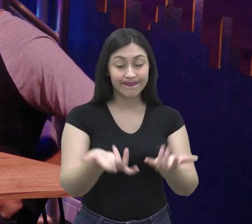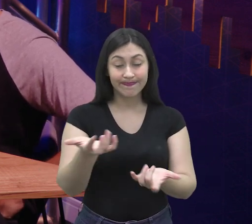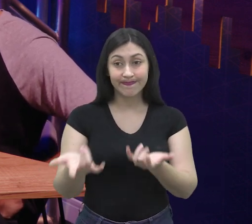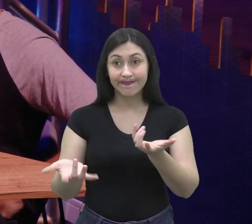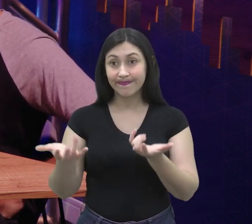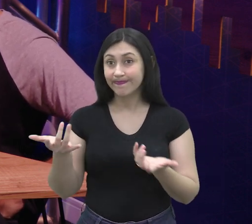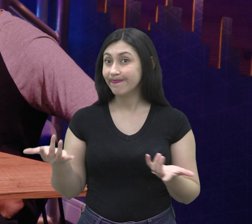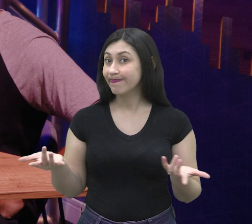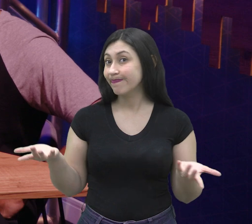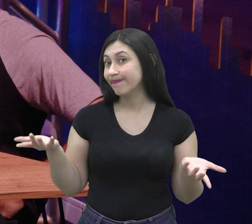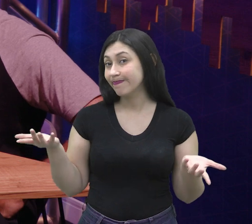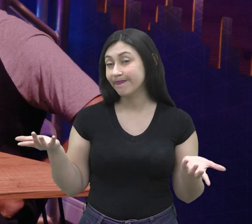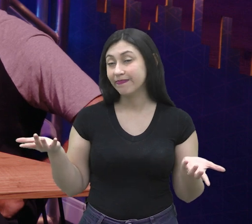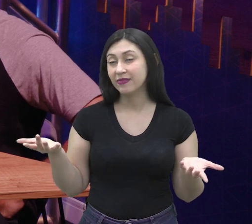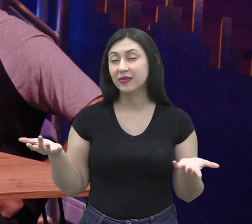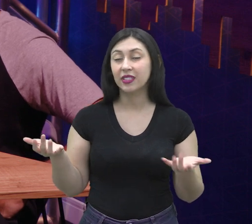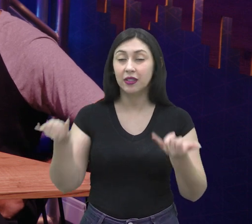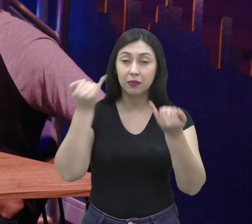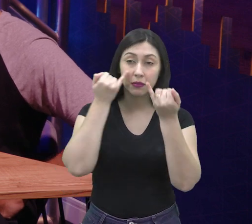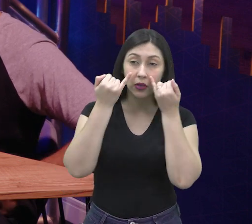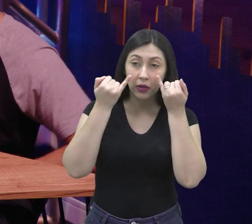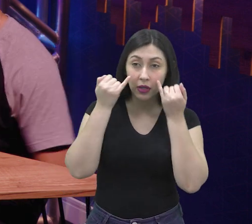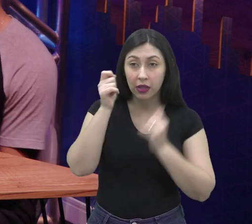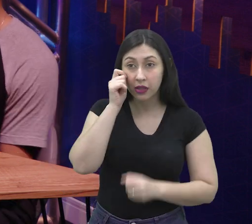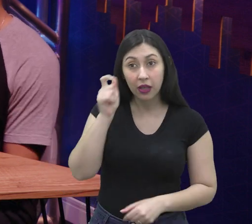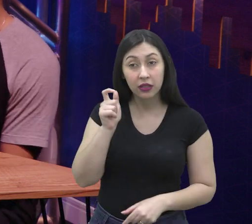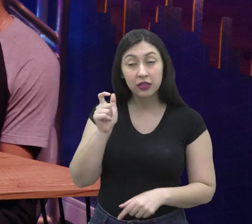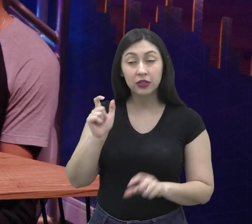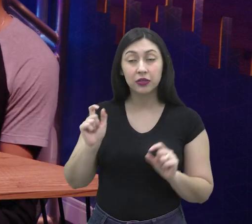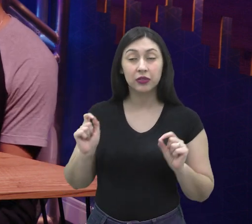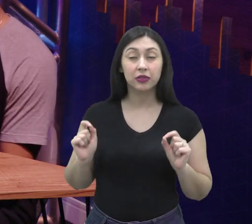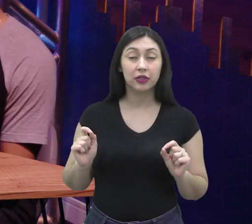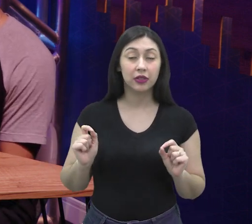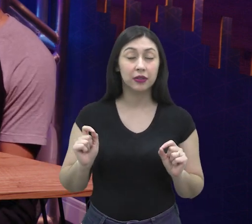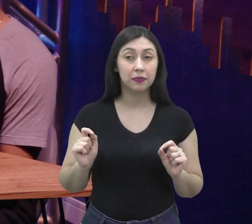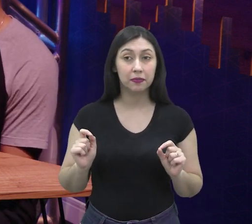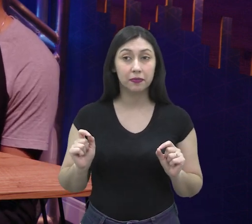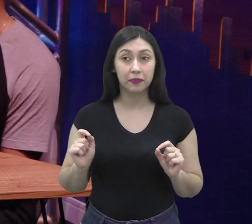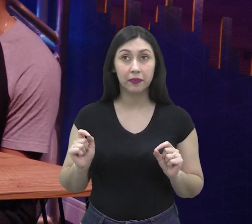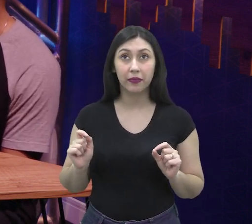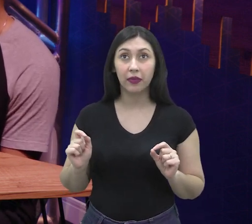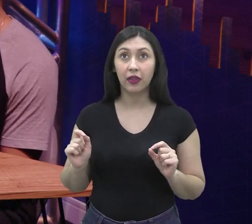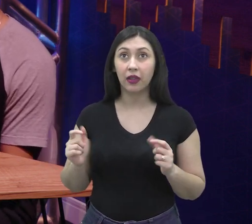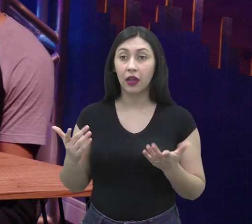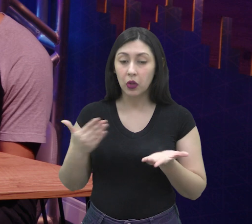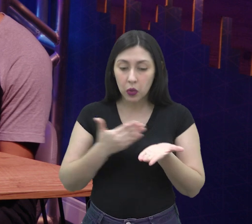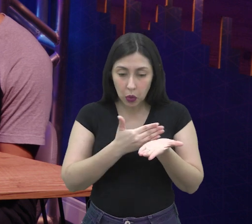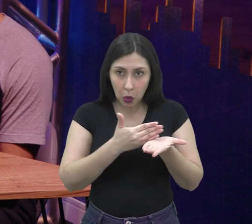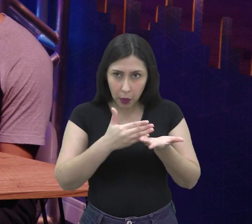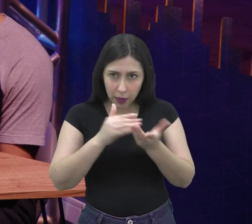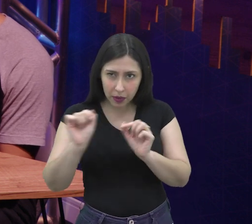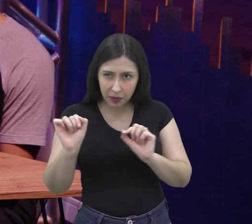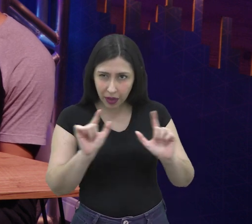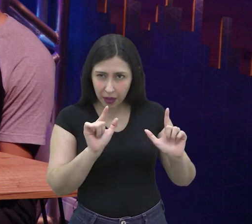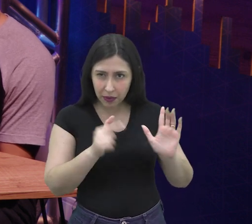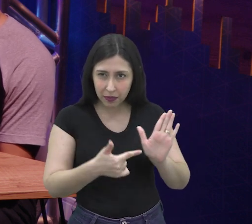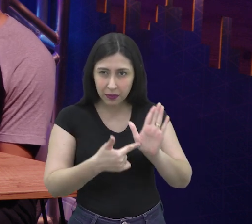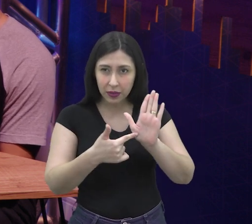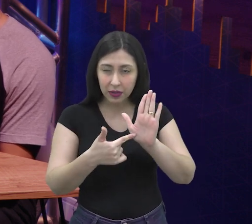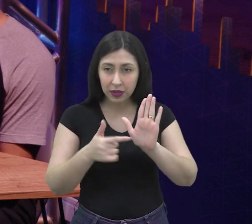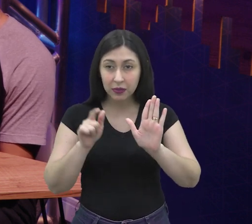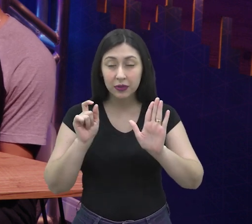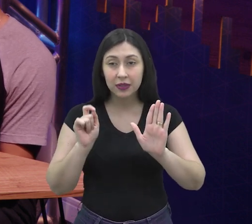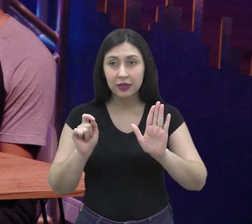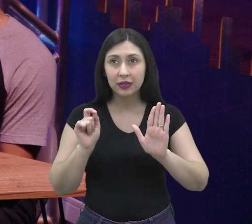árvore, um outro dado interessante é esse que a gente falou na escalada, né, no começo do programa,